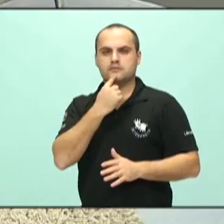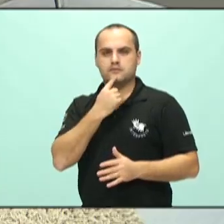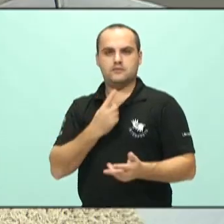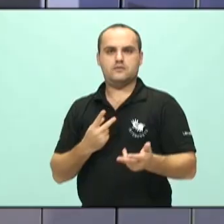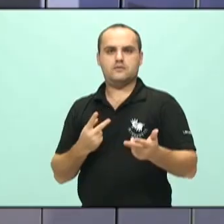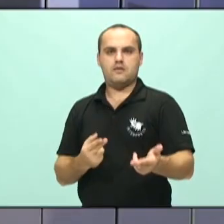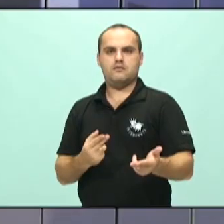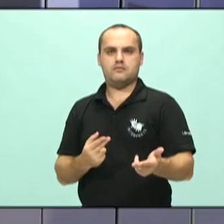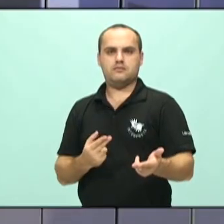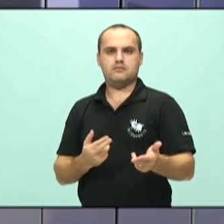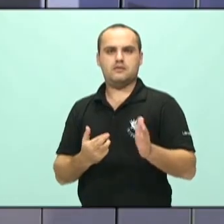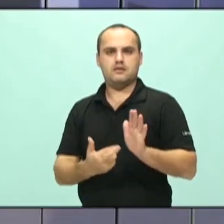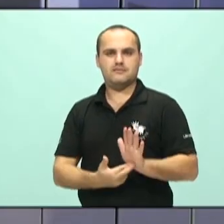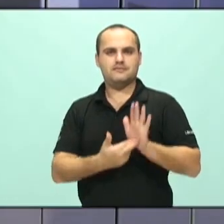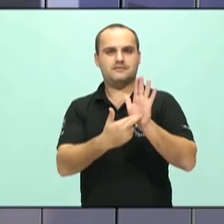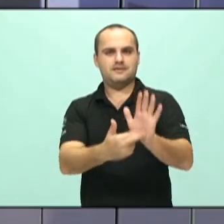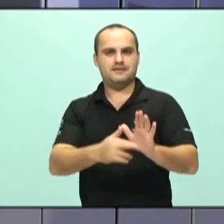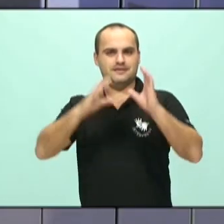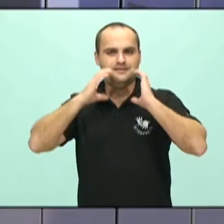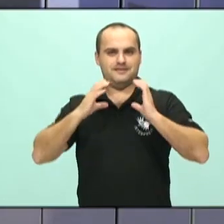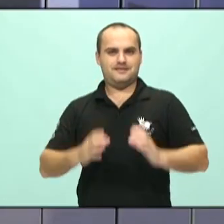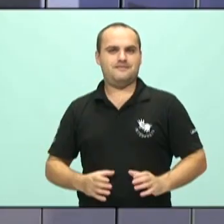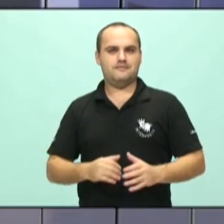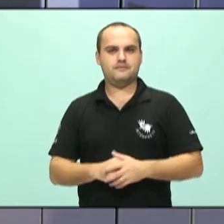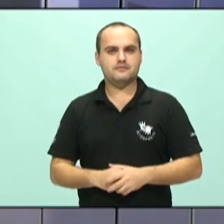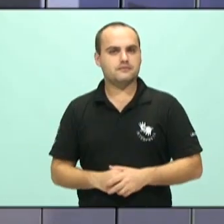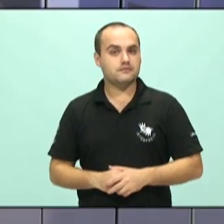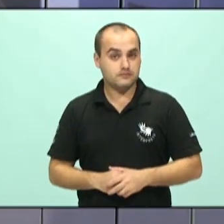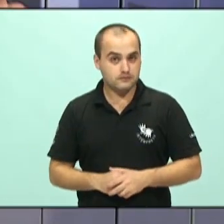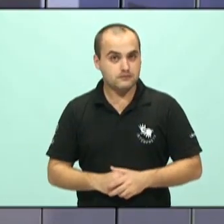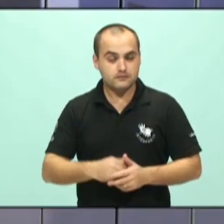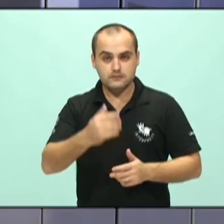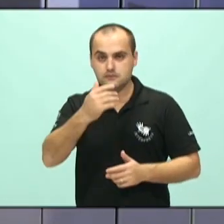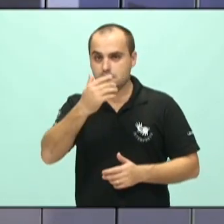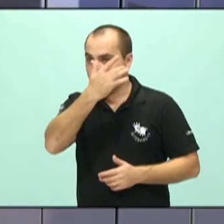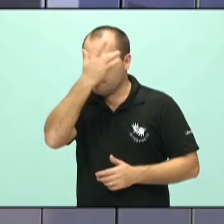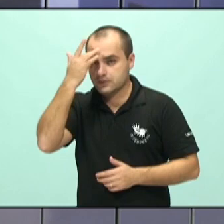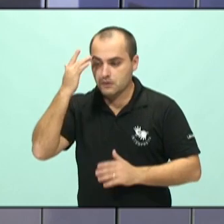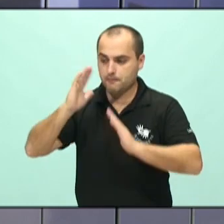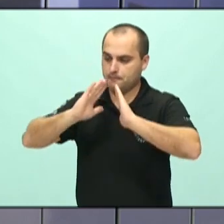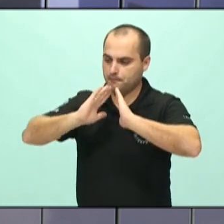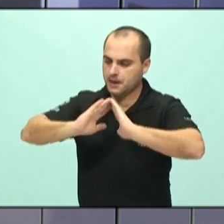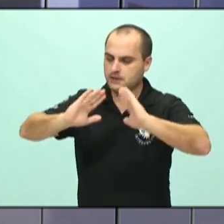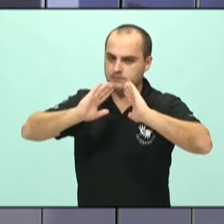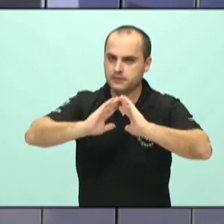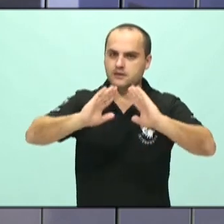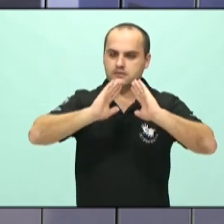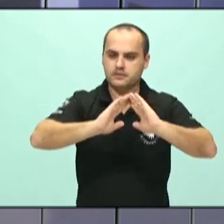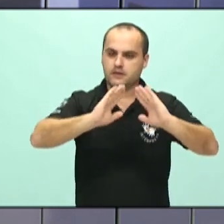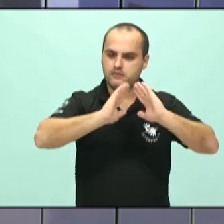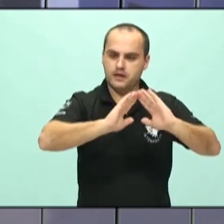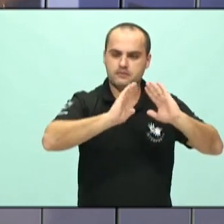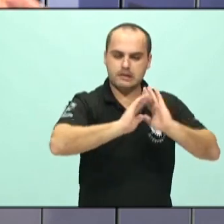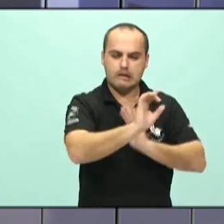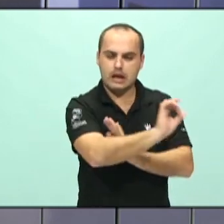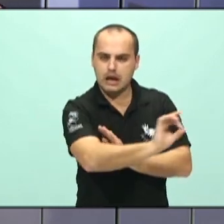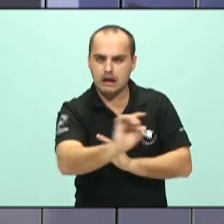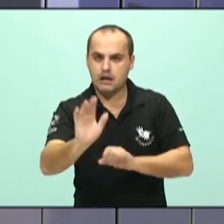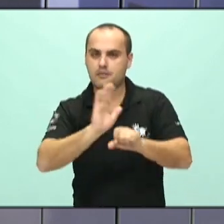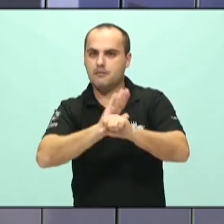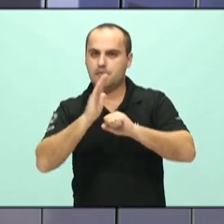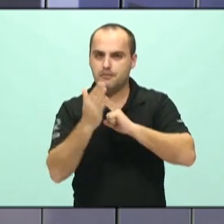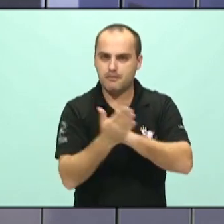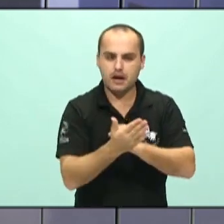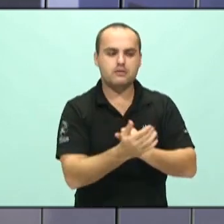exclusividade representando o cidadão. Tudo que as pessoas nos pedem, cada uma num bairro, gera uma demanda diferente, cada demanda